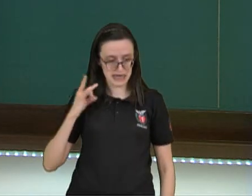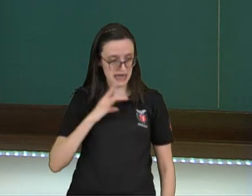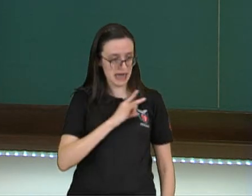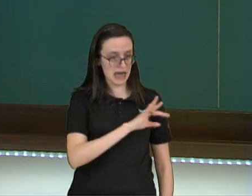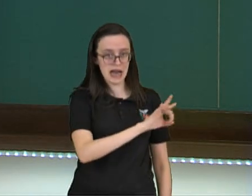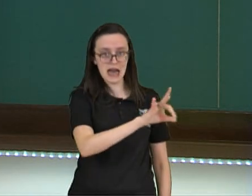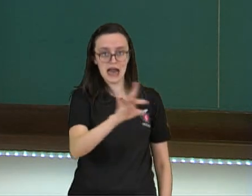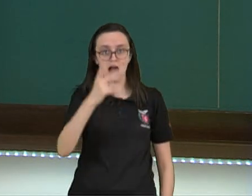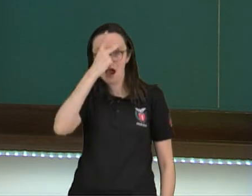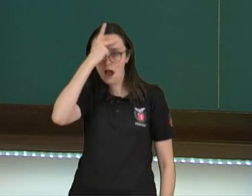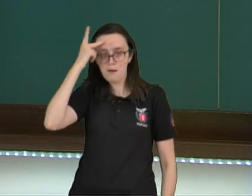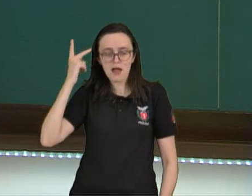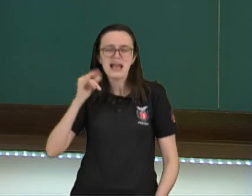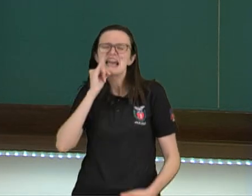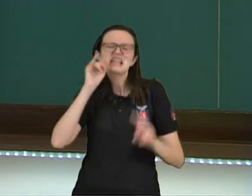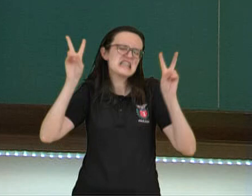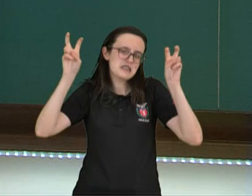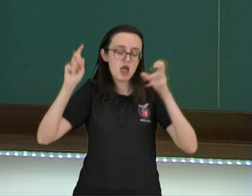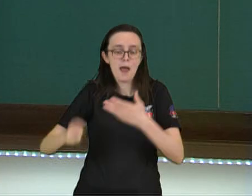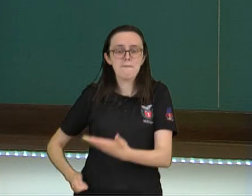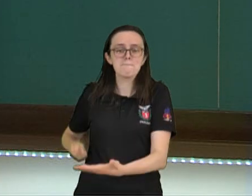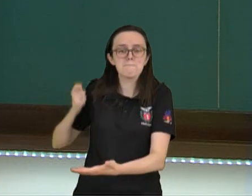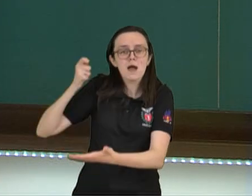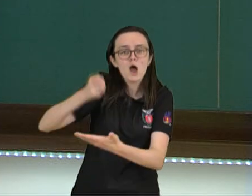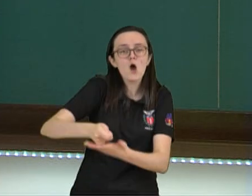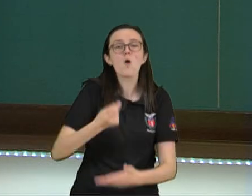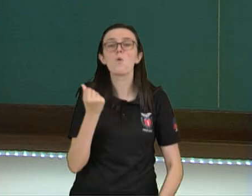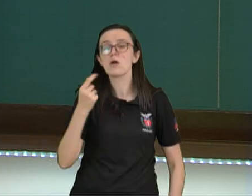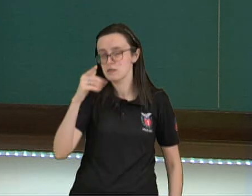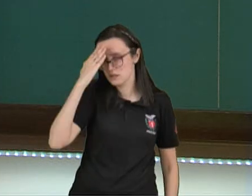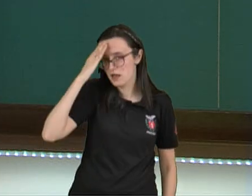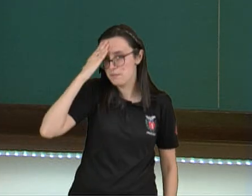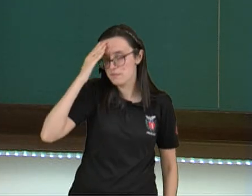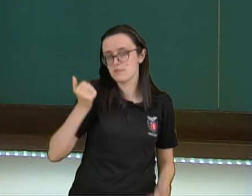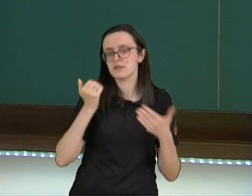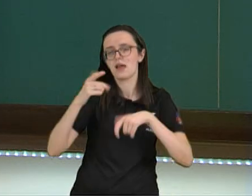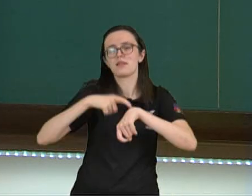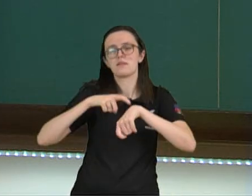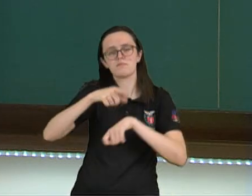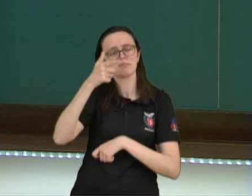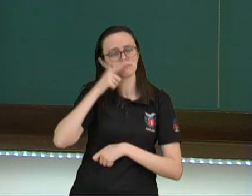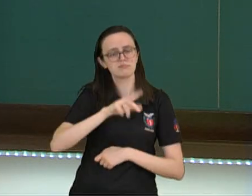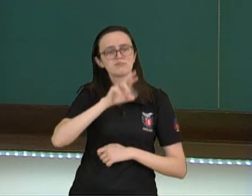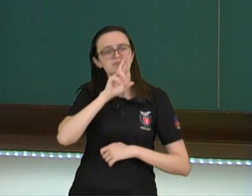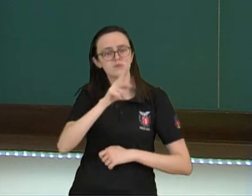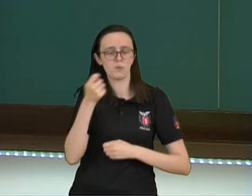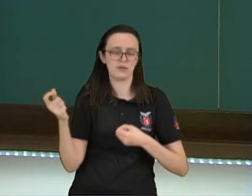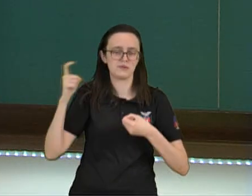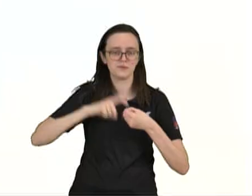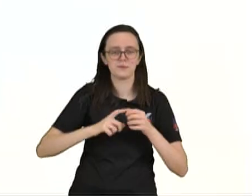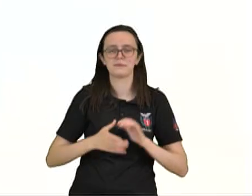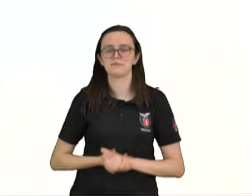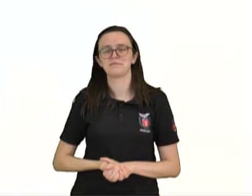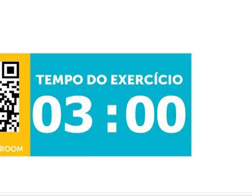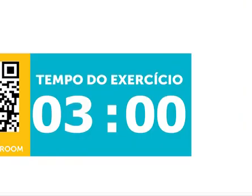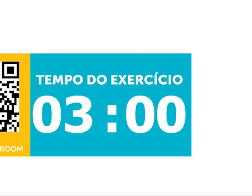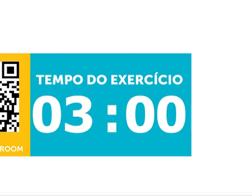digamos, desembolsou para fazer as Olimpíadas lá? Eu vou dar um tempinho para você fazer a conta e já volto.